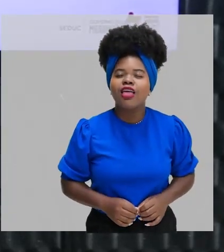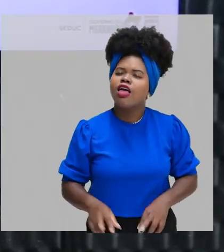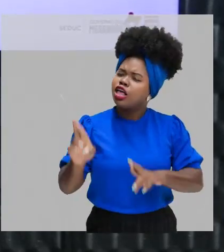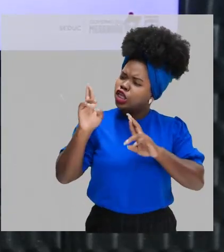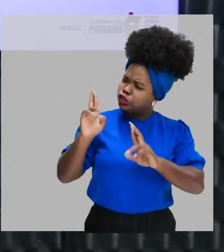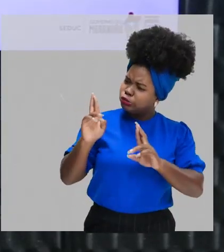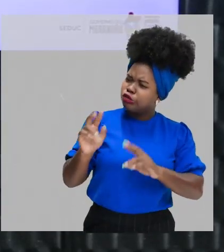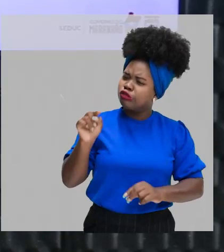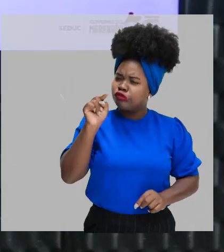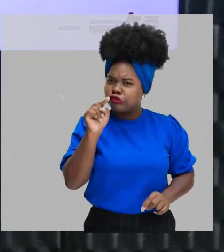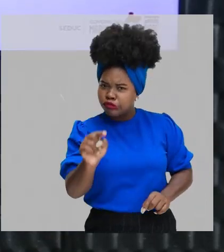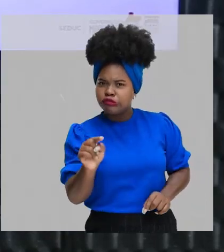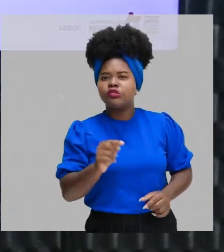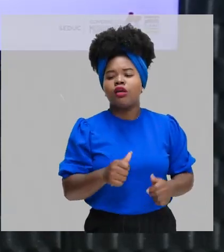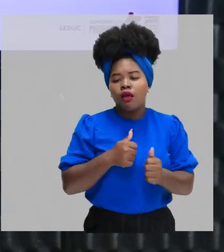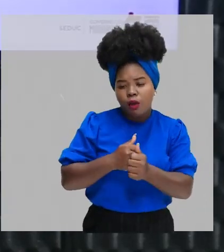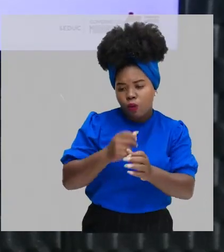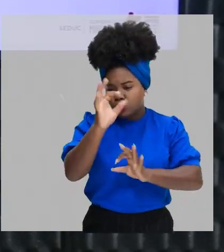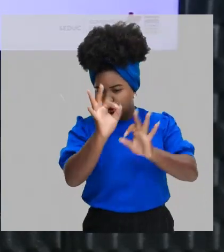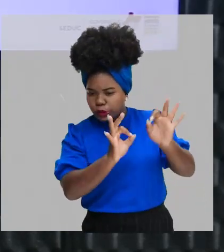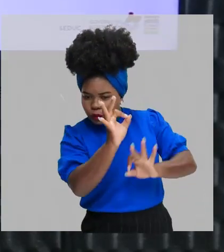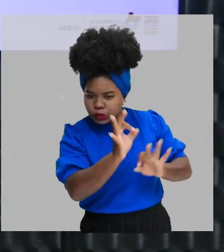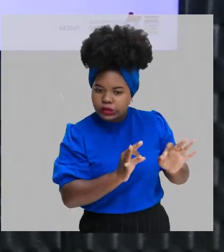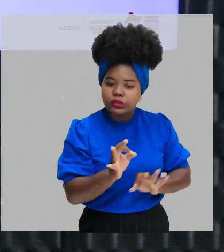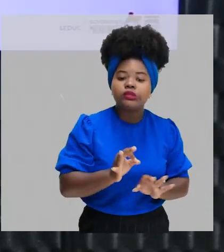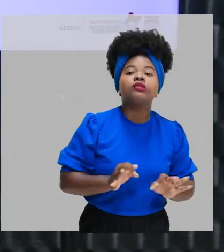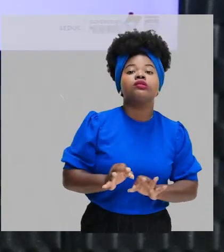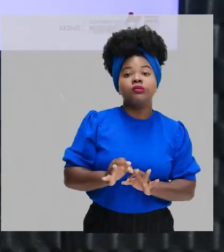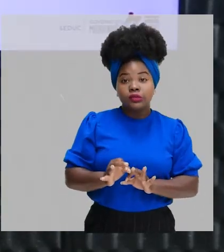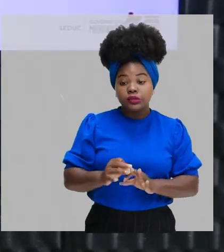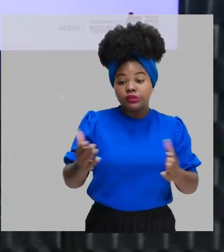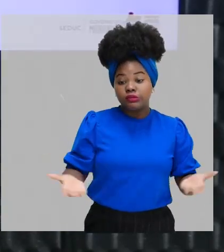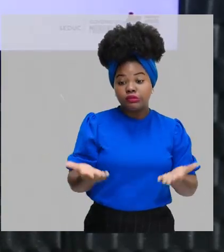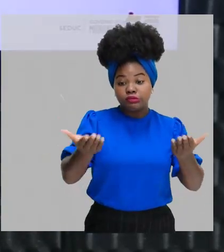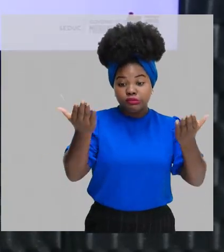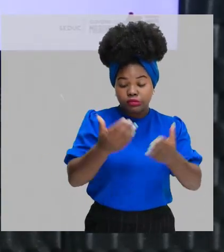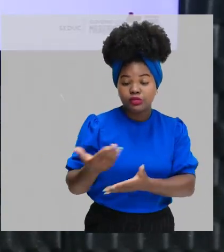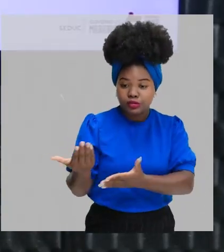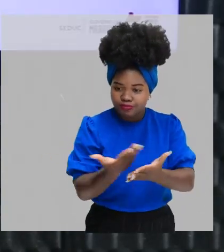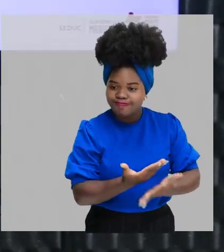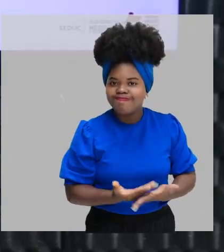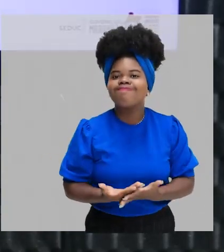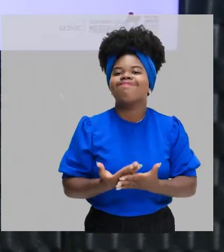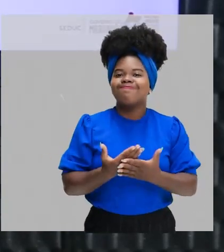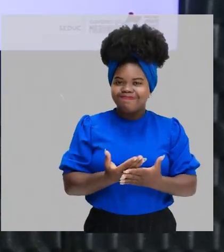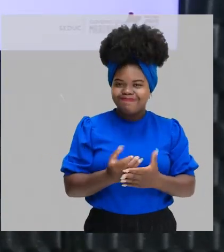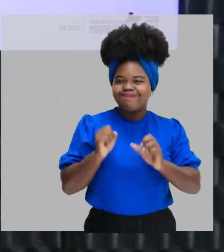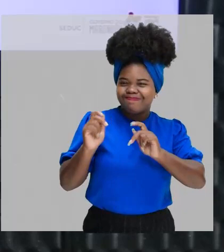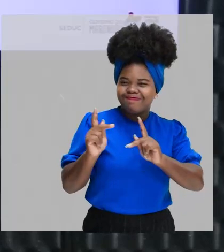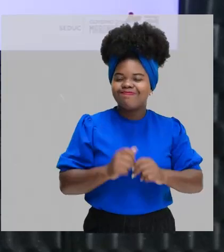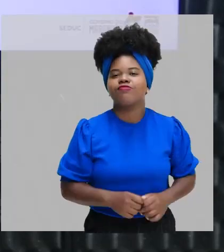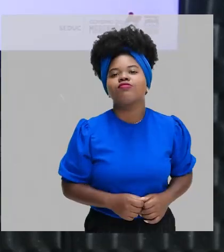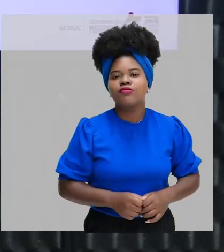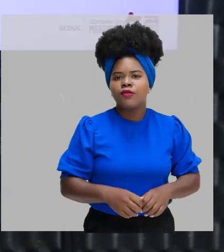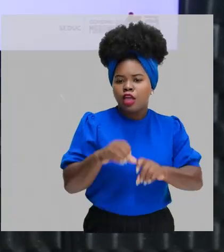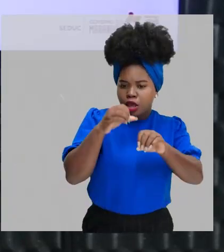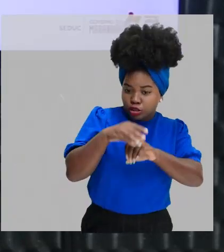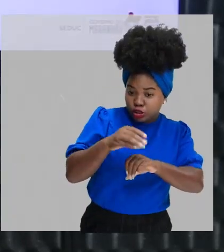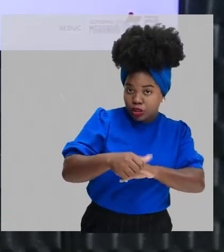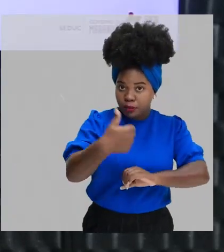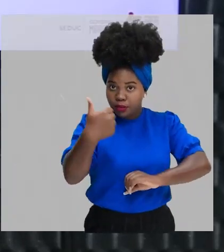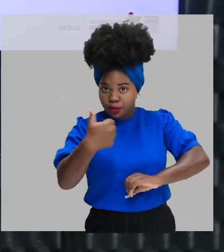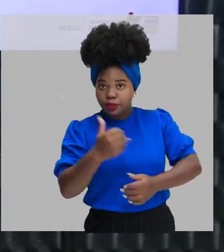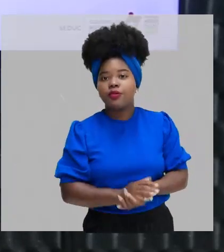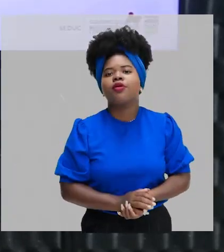turminha, espero que vocês estejam acompanhando as nossas aulas, certo? E principalmente se dedicando aos estudos, certo? Como primeira dica, olha